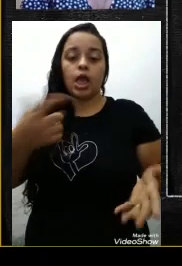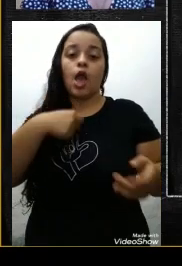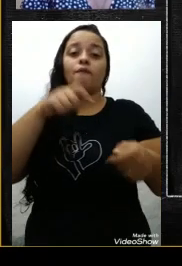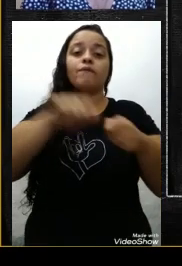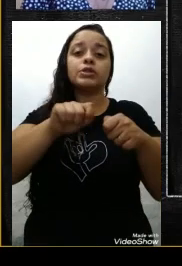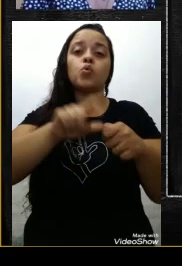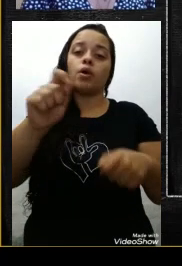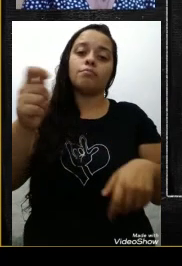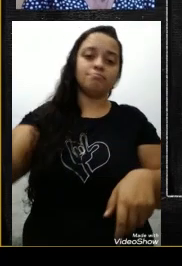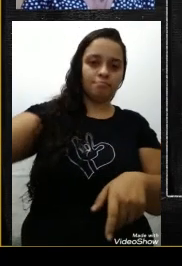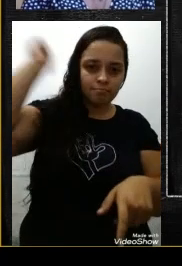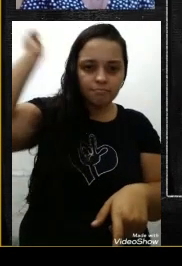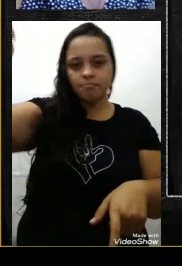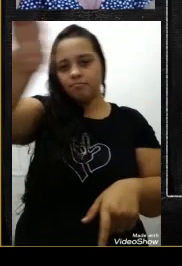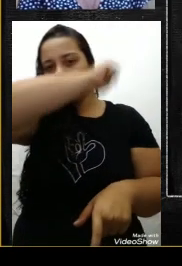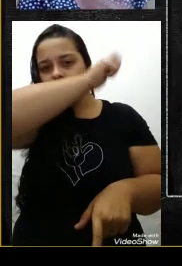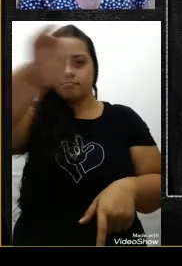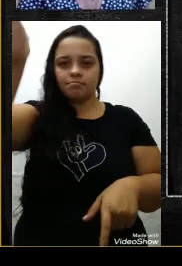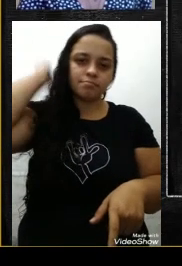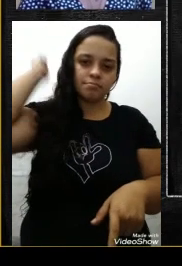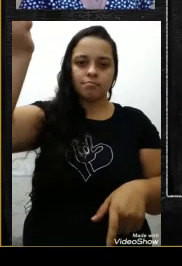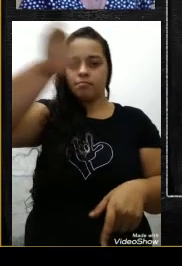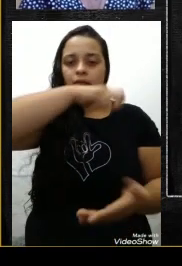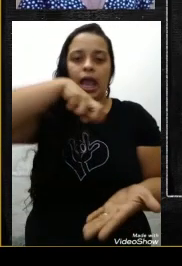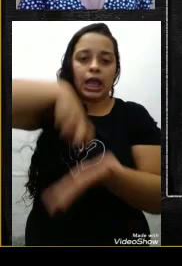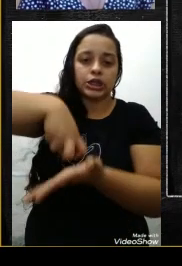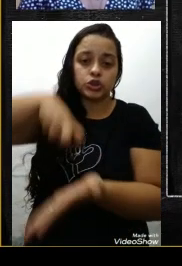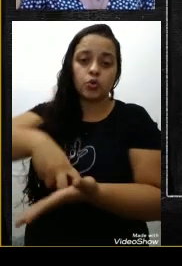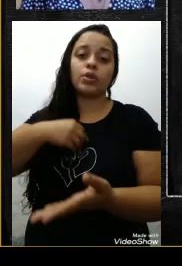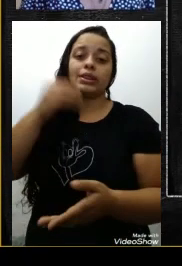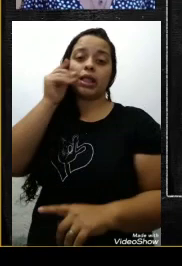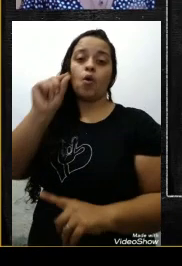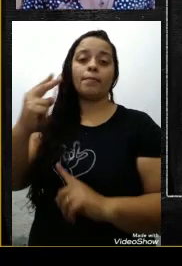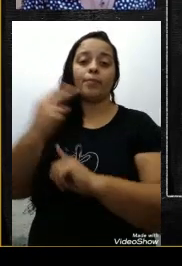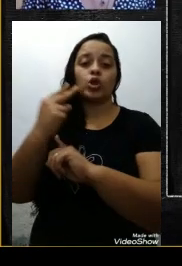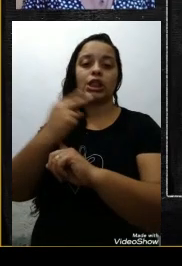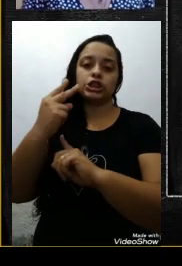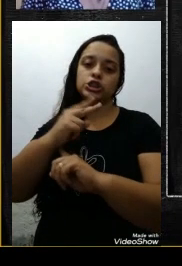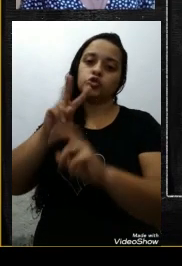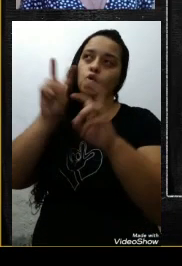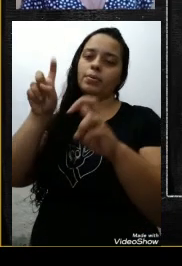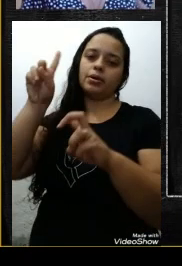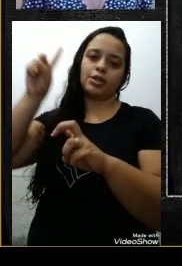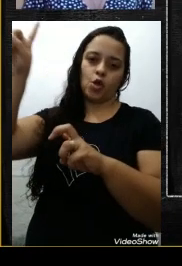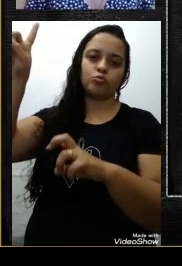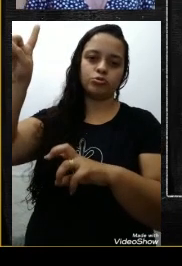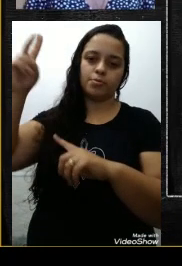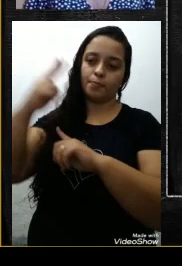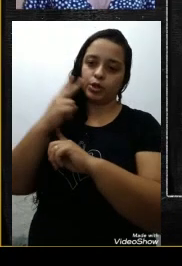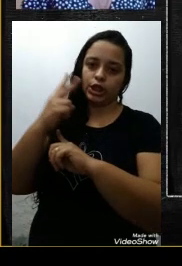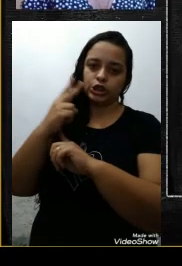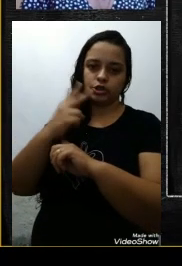buscavam, através do autoflagelo e das penitências, uma forma de se proteger da ira